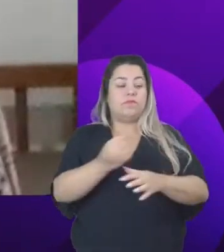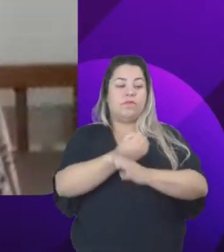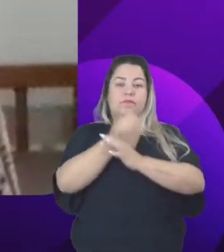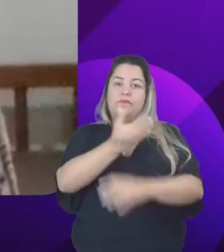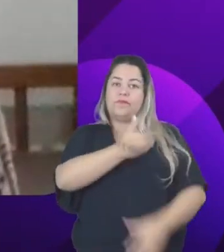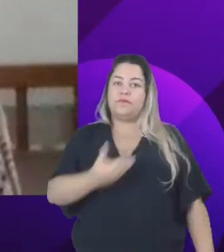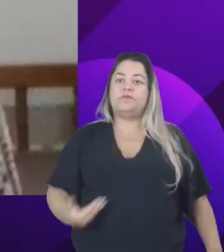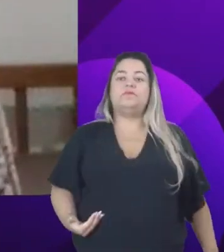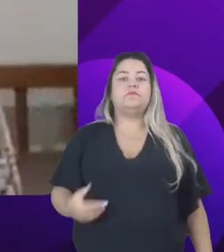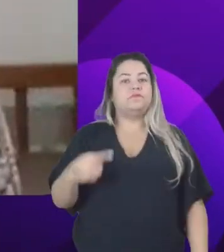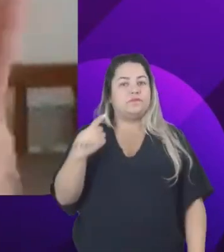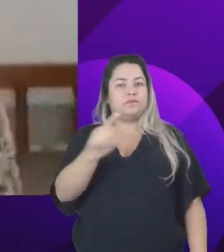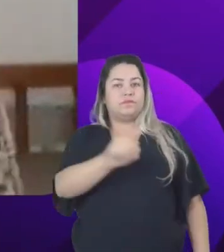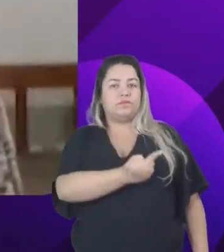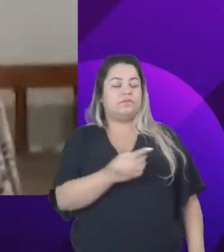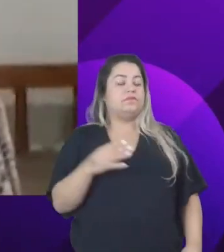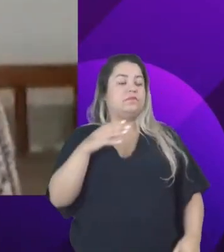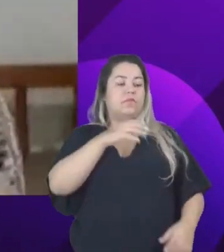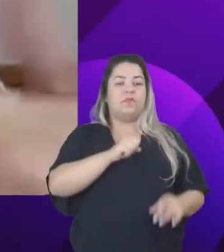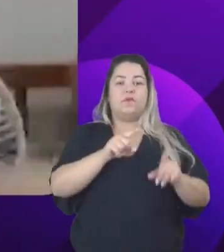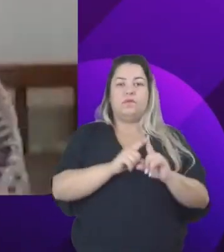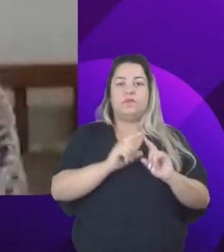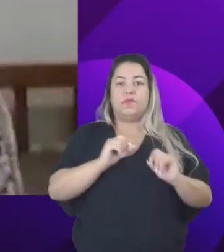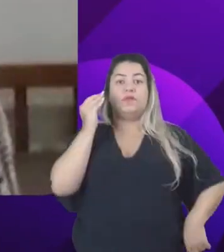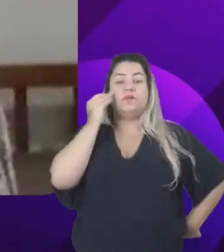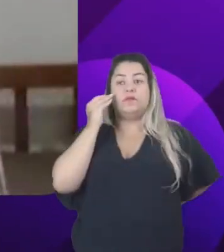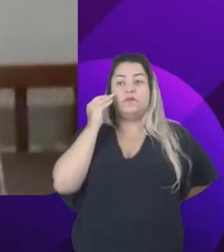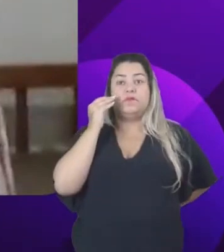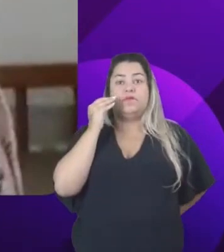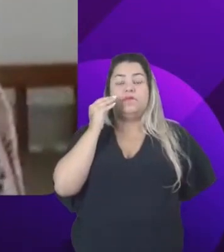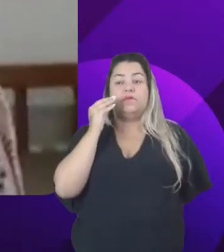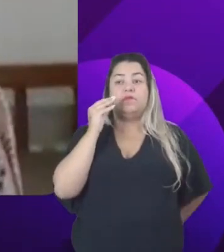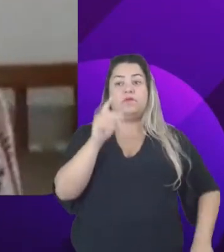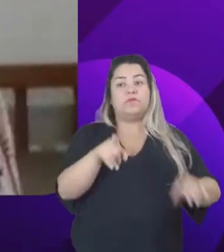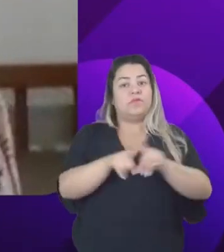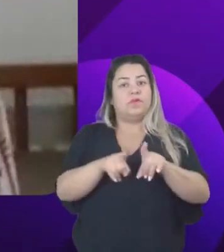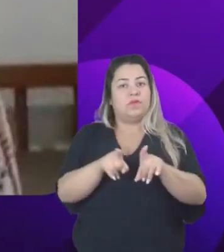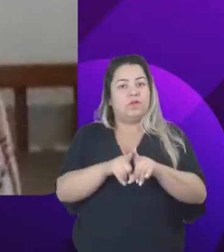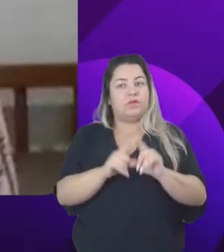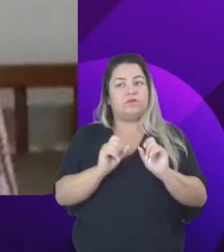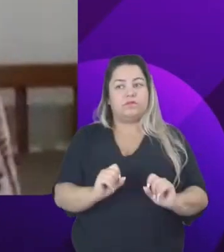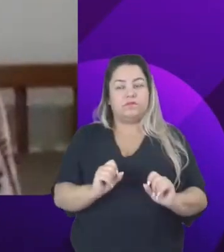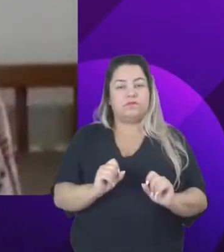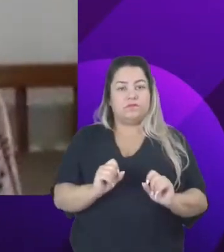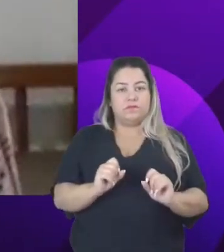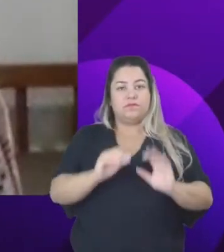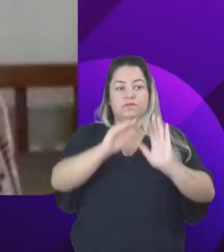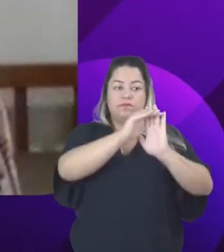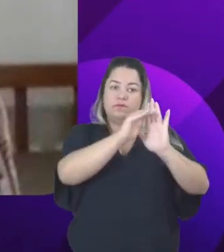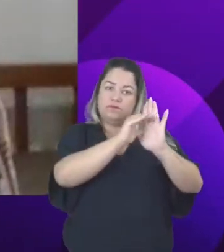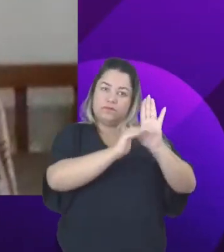nós estamos agilizando e tentando compensar este tempo em que o